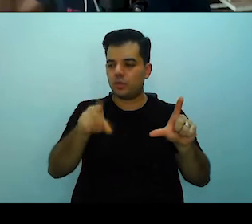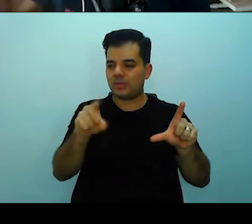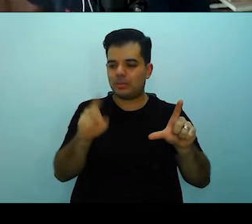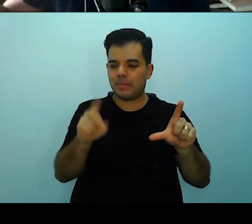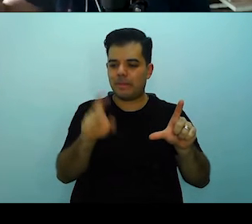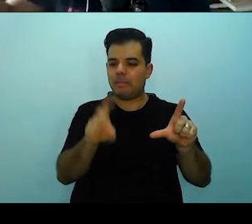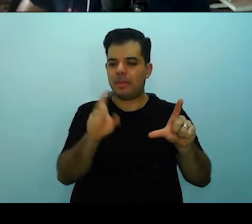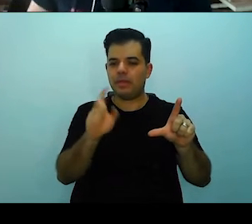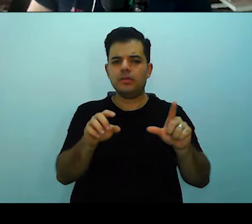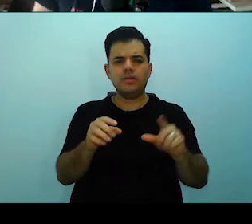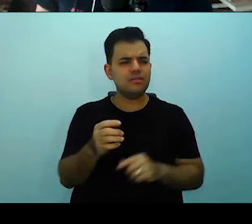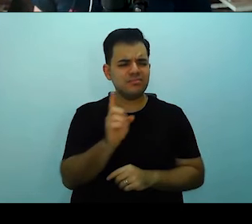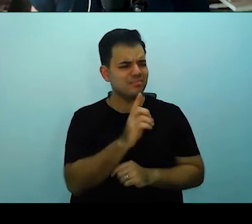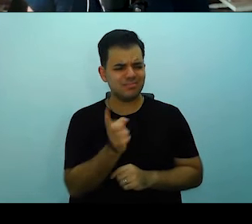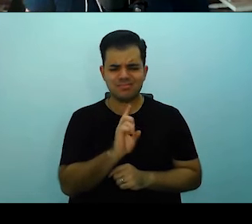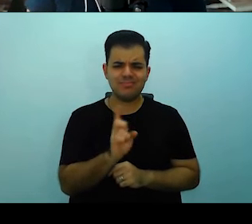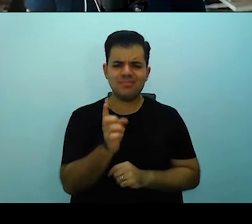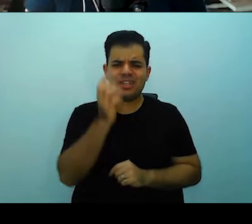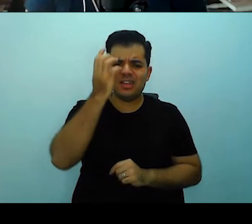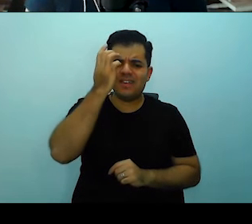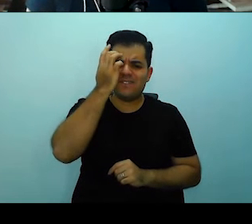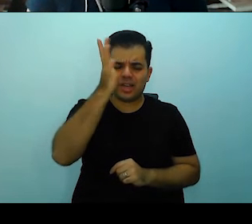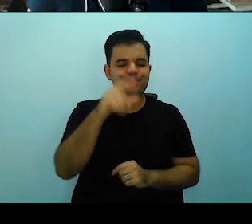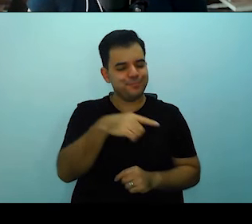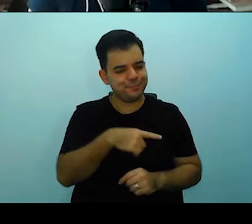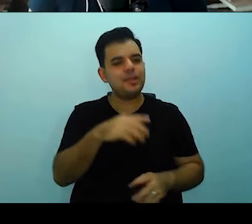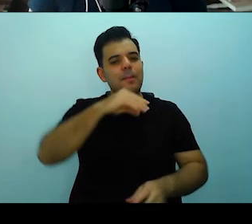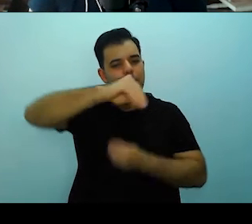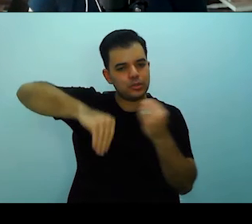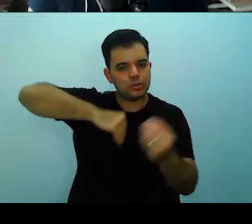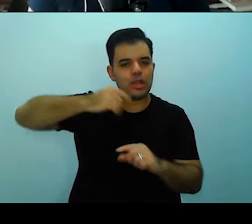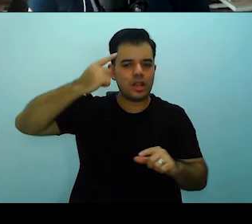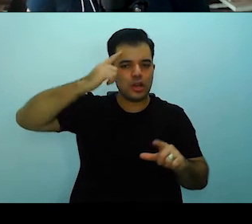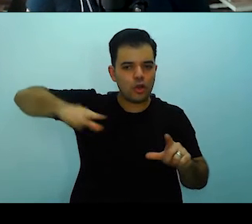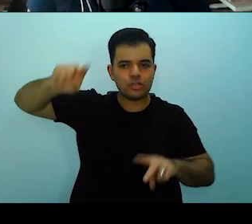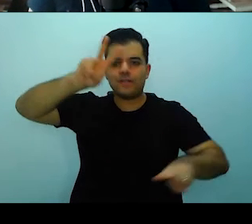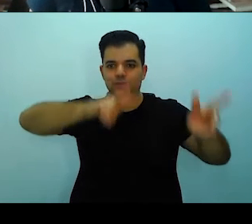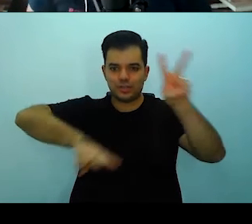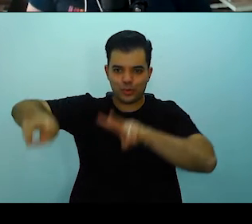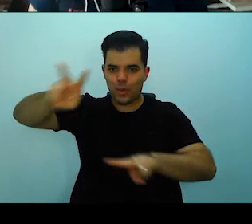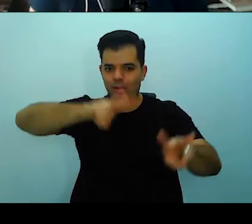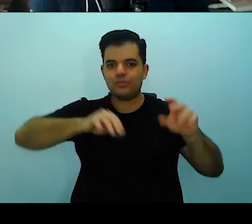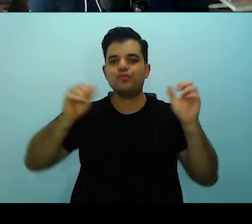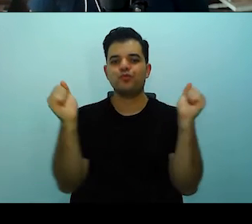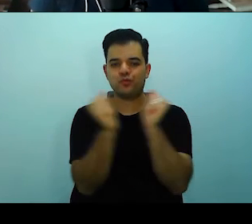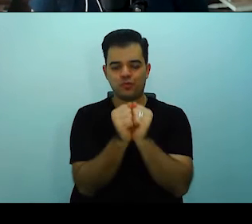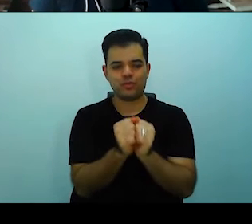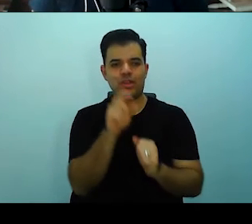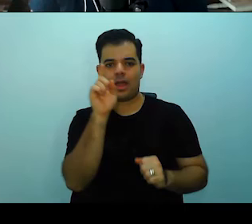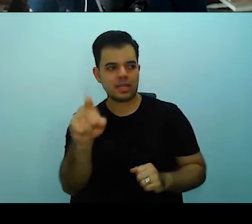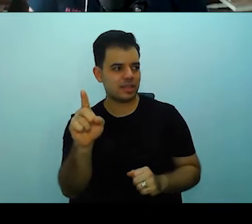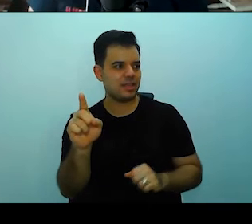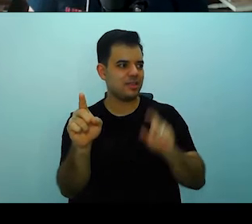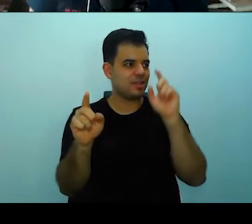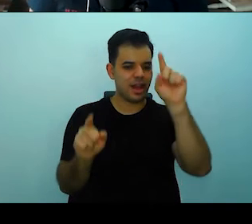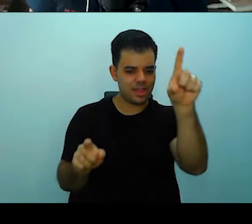aqui, ali. E aí você tem uma mistura, né, da lógica visual com esses apontamentos de aqui, de